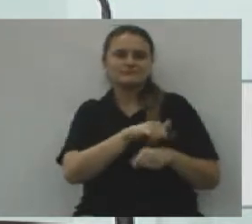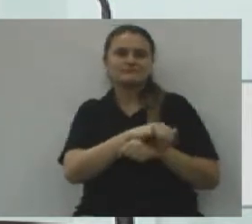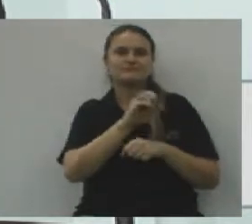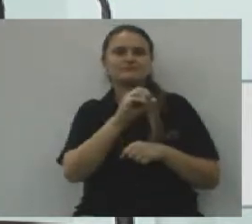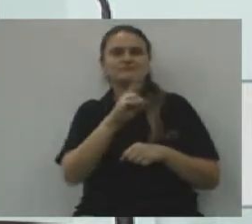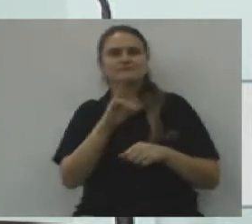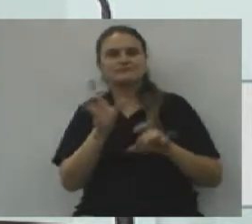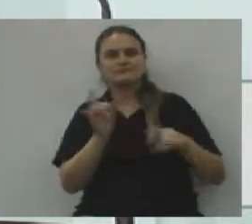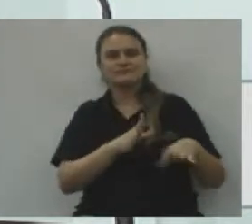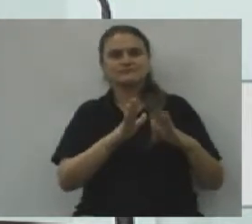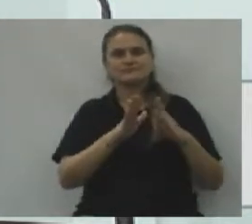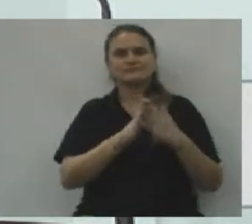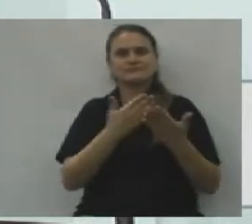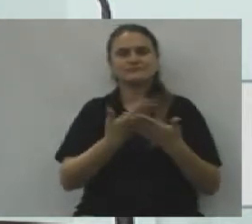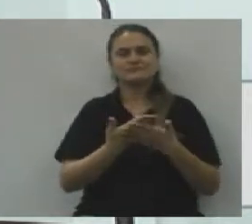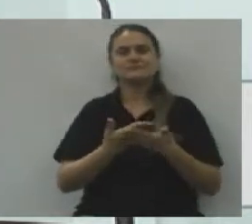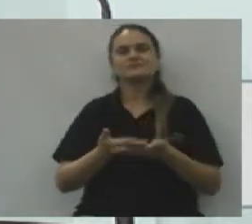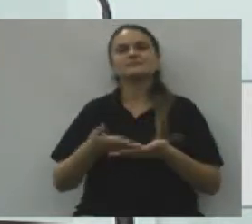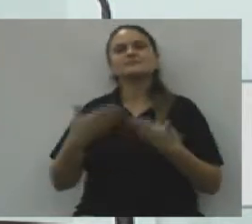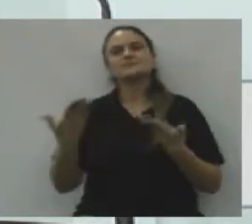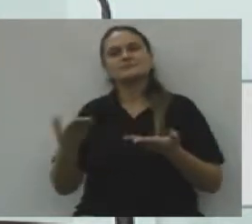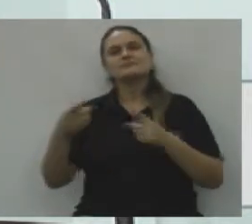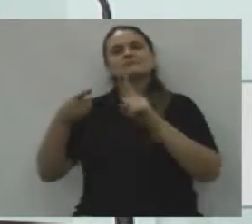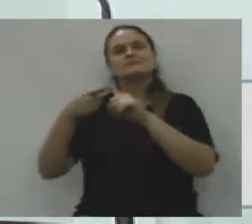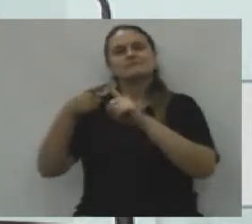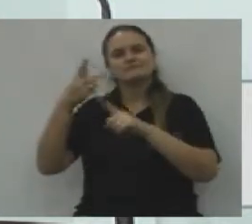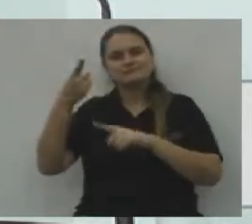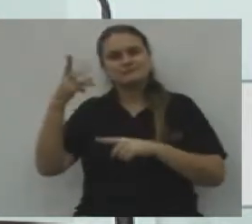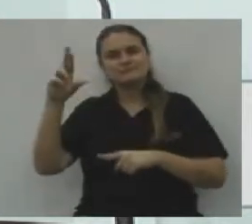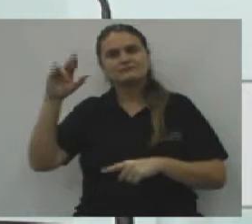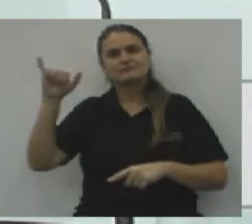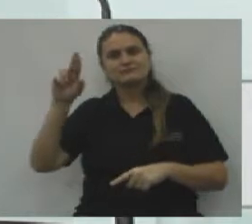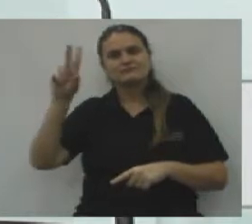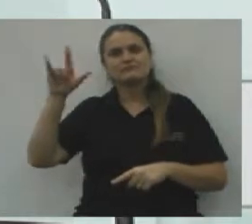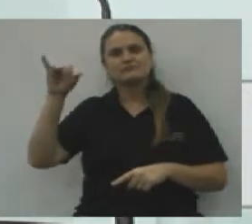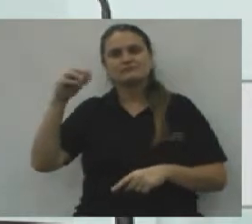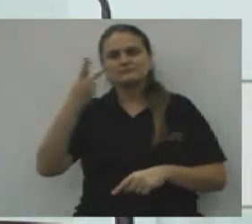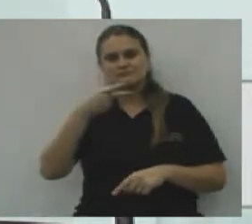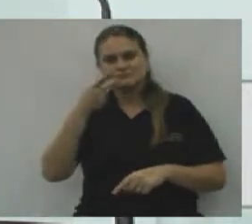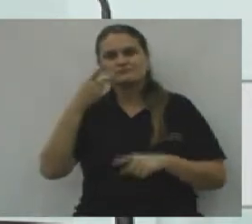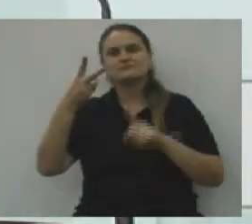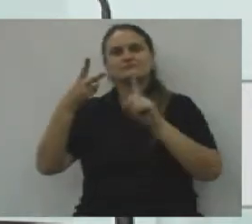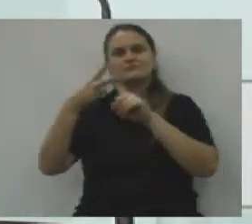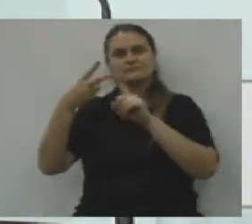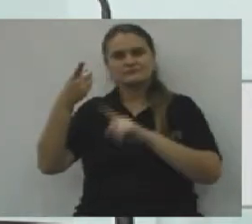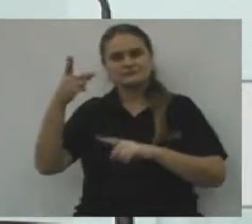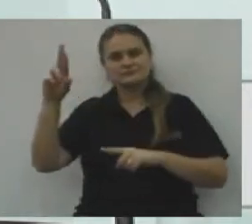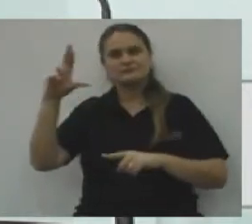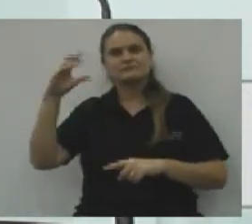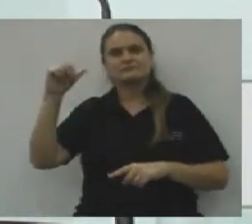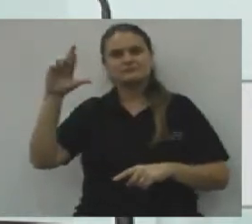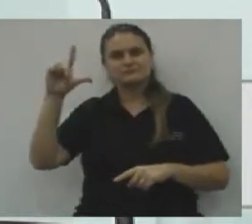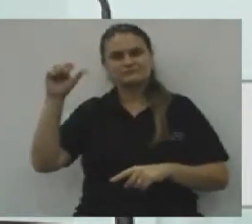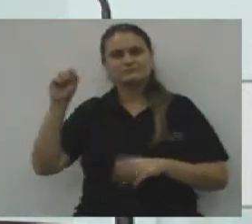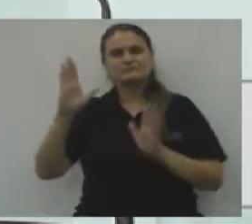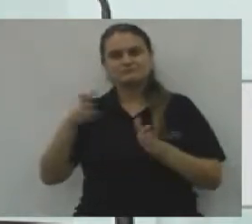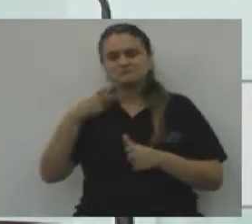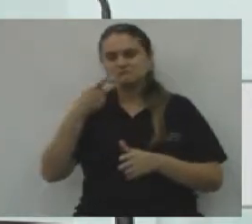Bem colocado aqui pelo Dr. Júlio, pelo Dr. Carlos. É um trabalho, um processo que